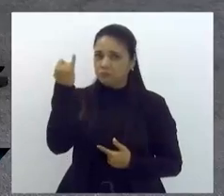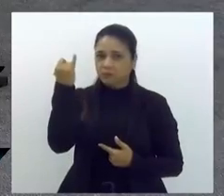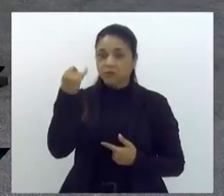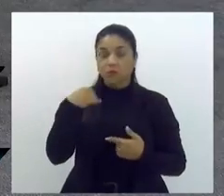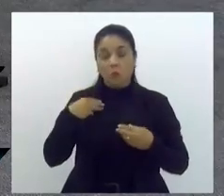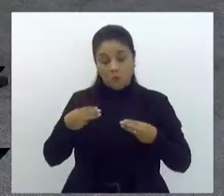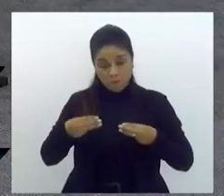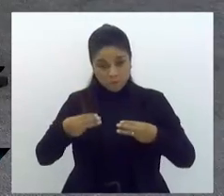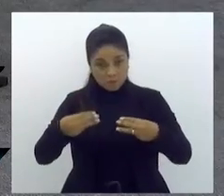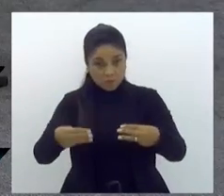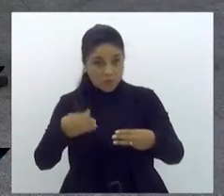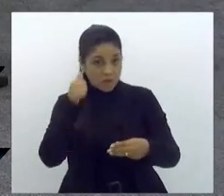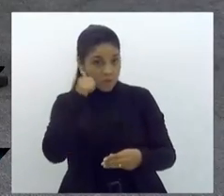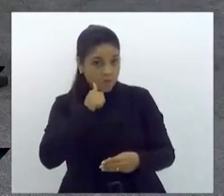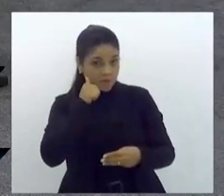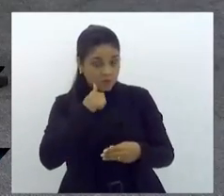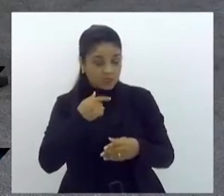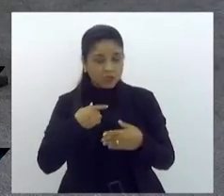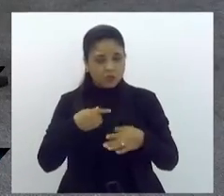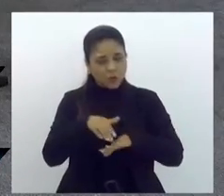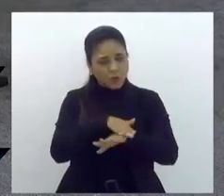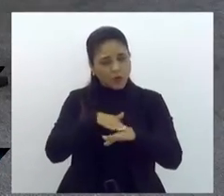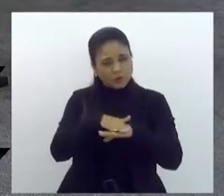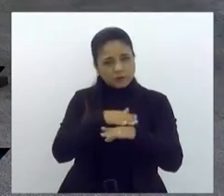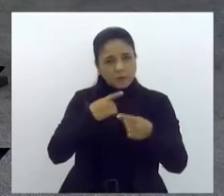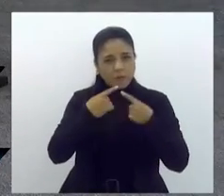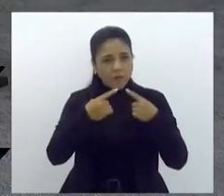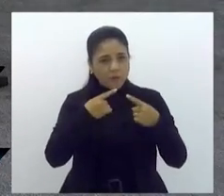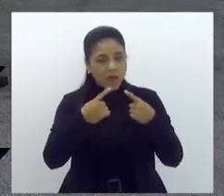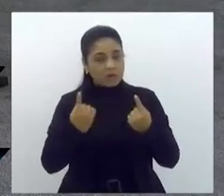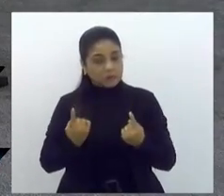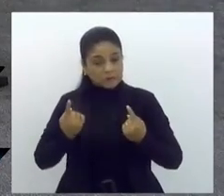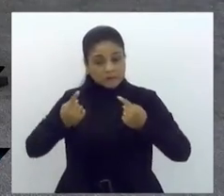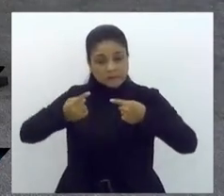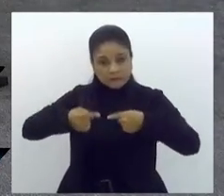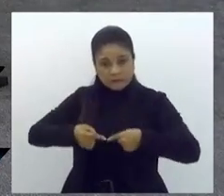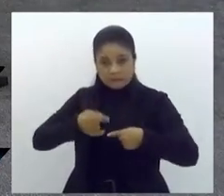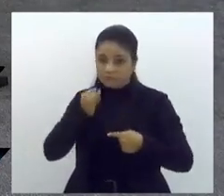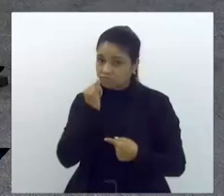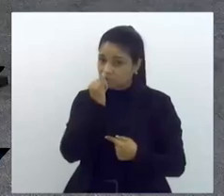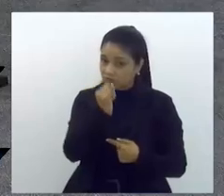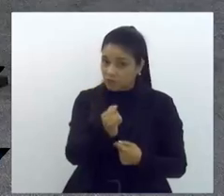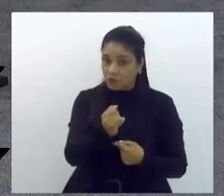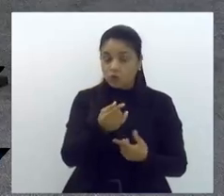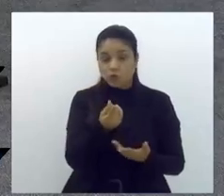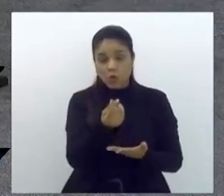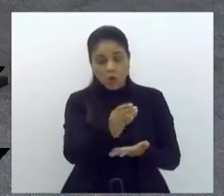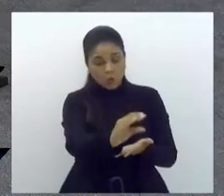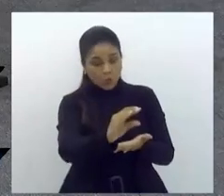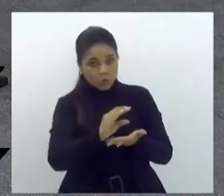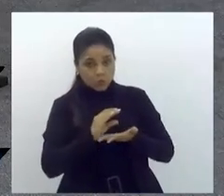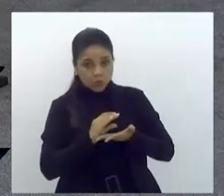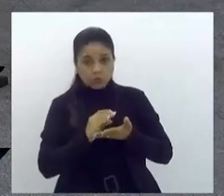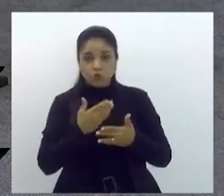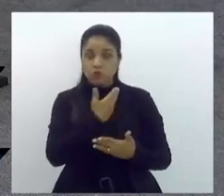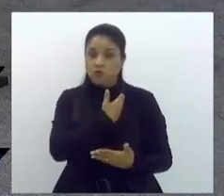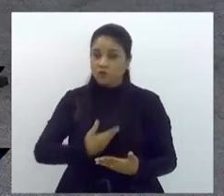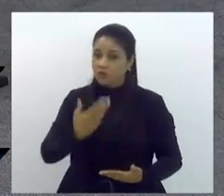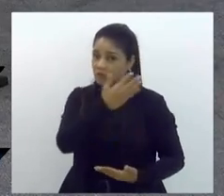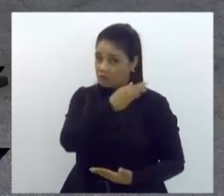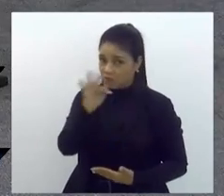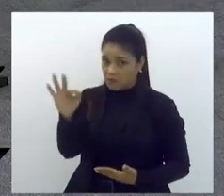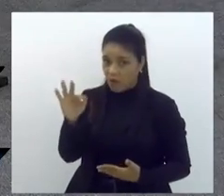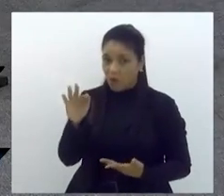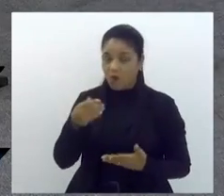com a ministra também reportamos o desafio da gente aportar recursos também do governo federal e assim como